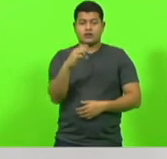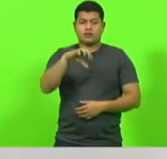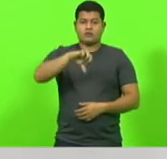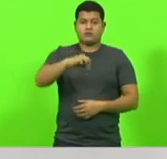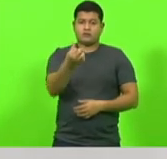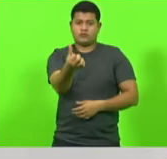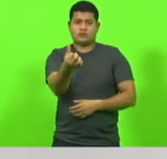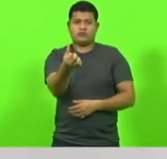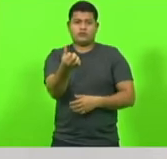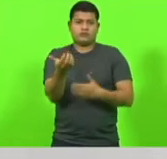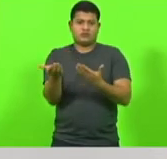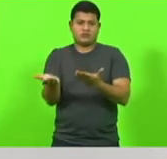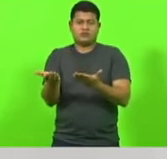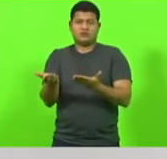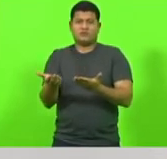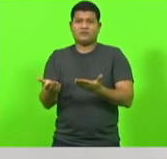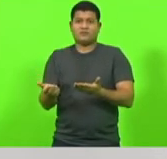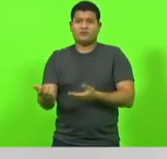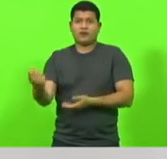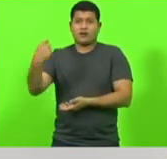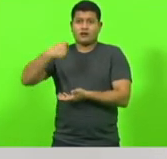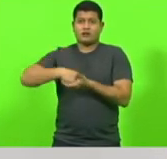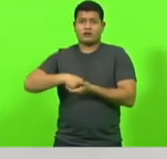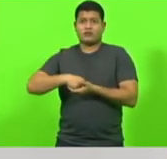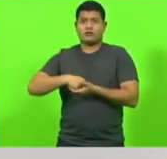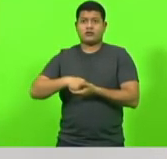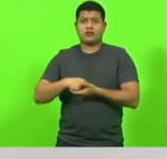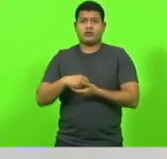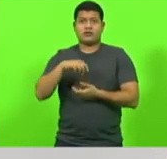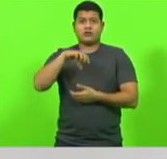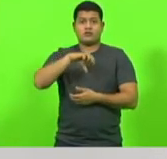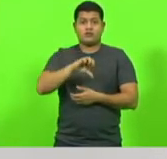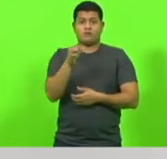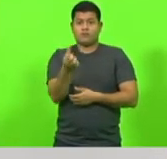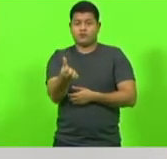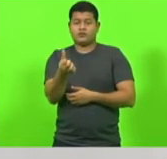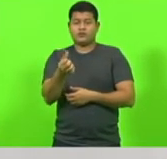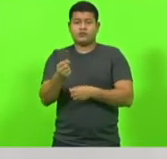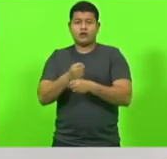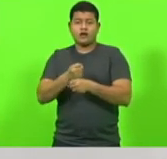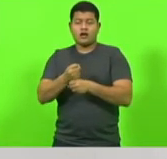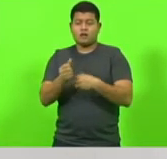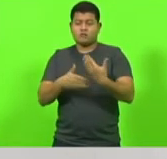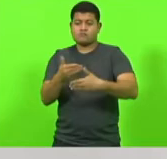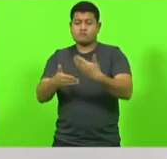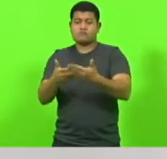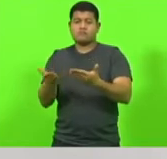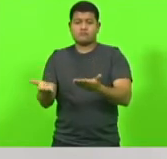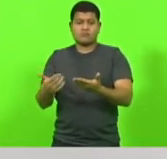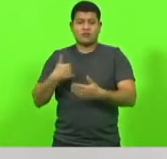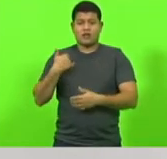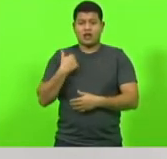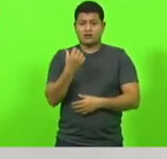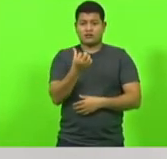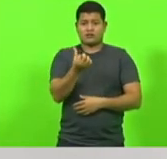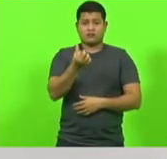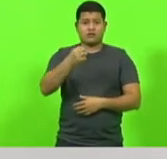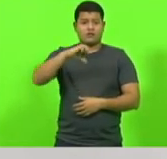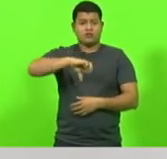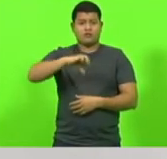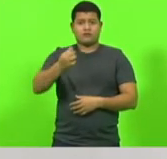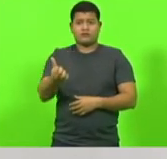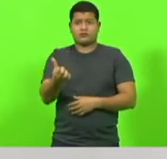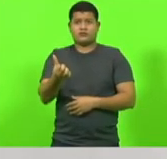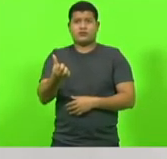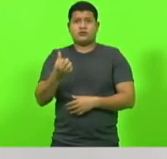o dinheiro que lhe era devido aos 96 anos. Ele deveria receber junto uma indenização